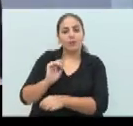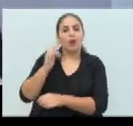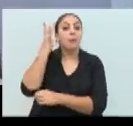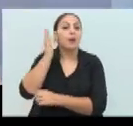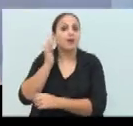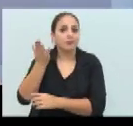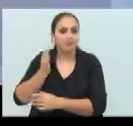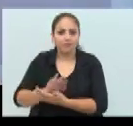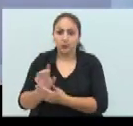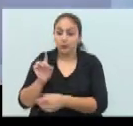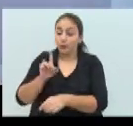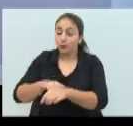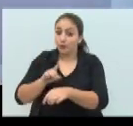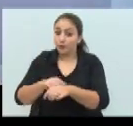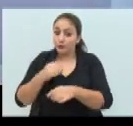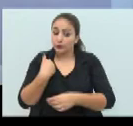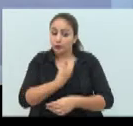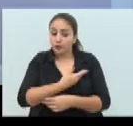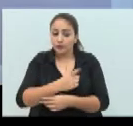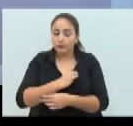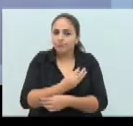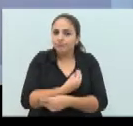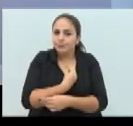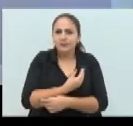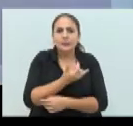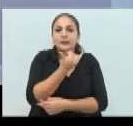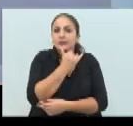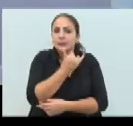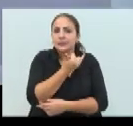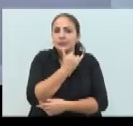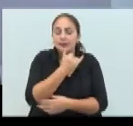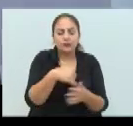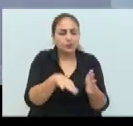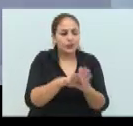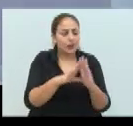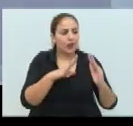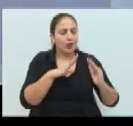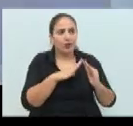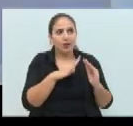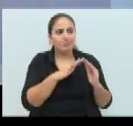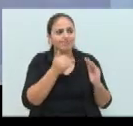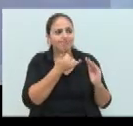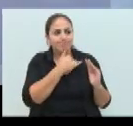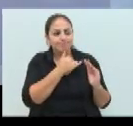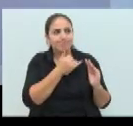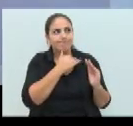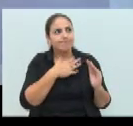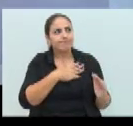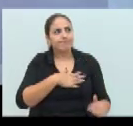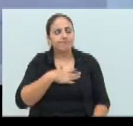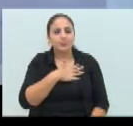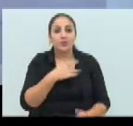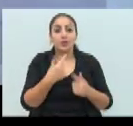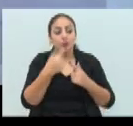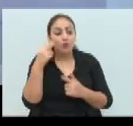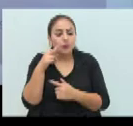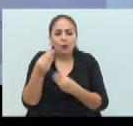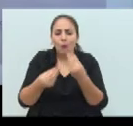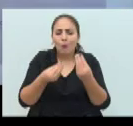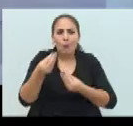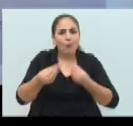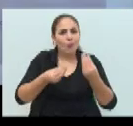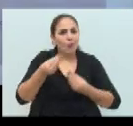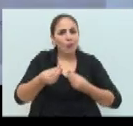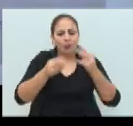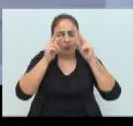momentos de muita tristeza mesmo, de chegar em casa triste e de ver que como pode o ser humano